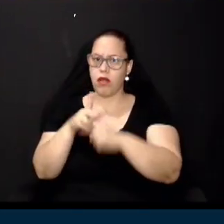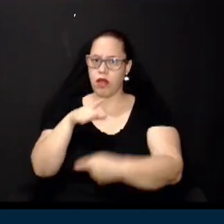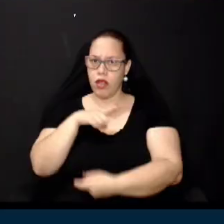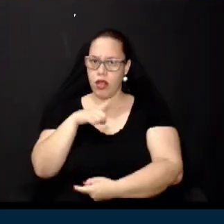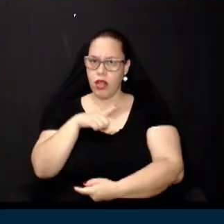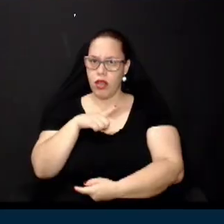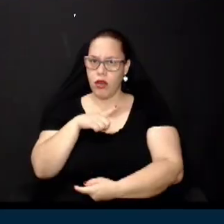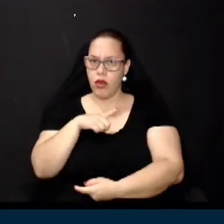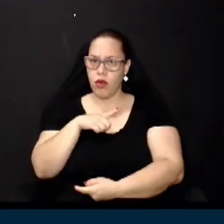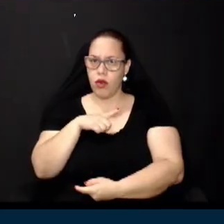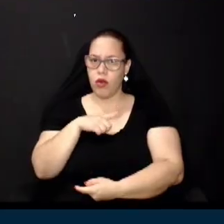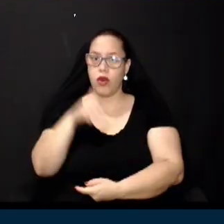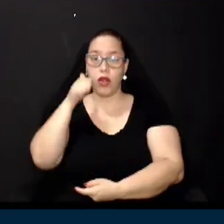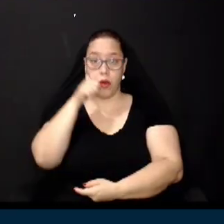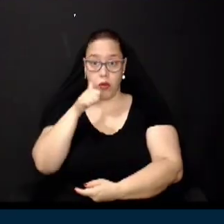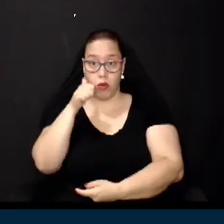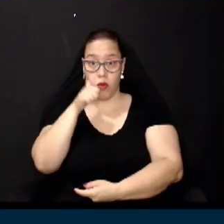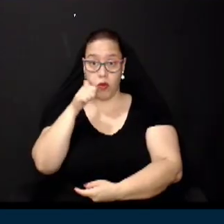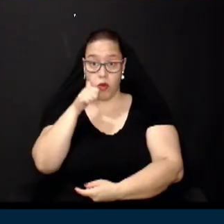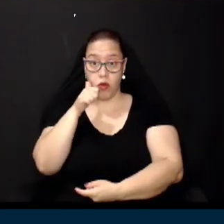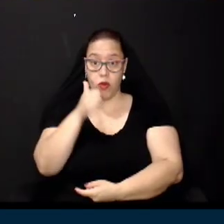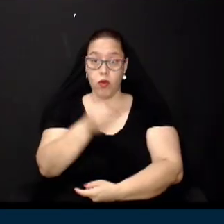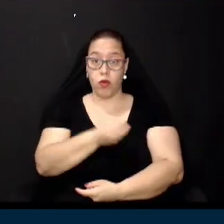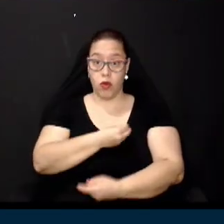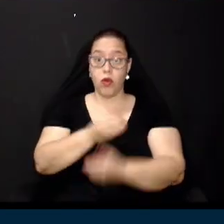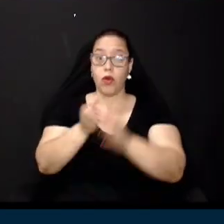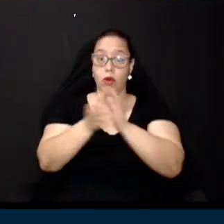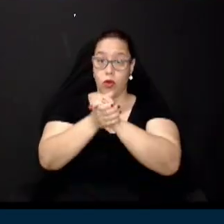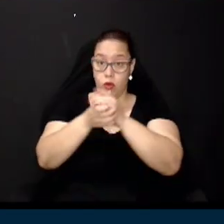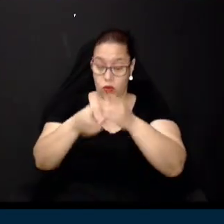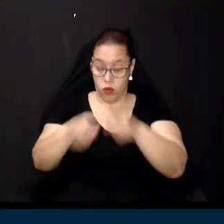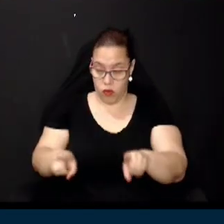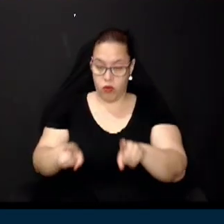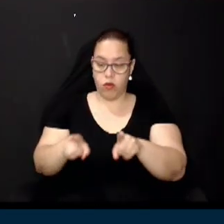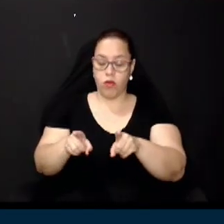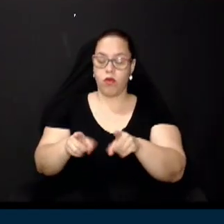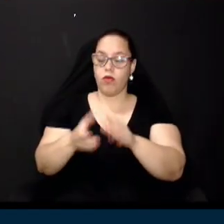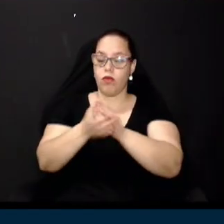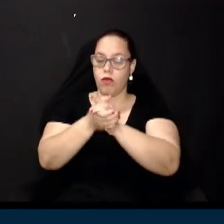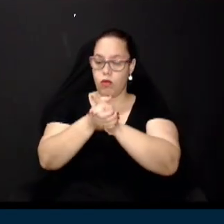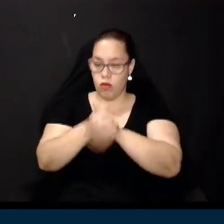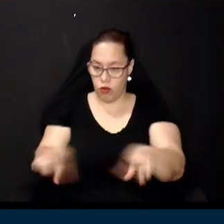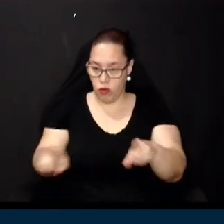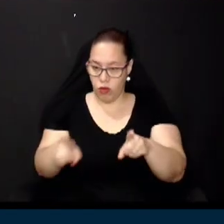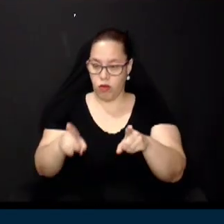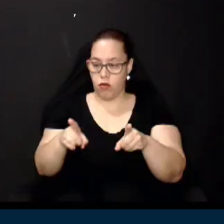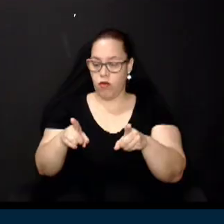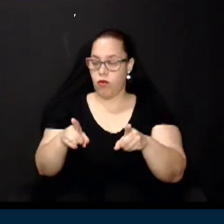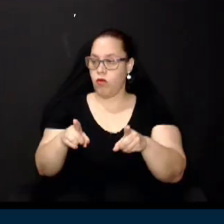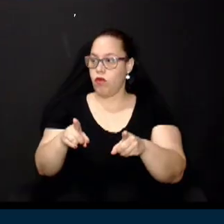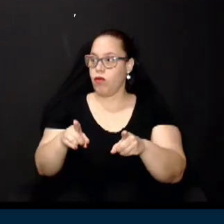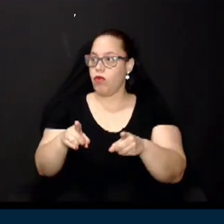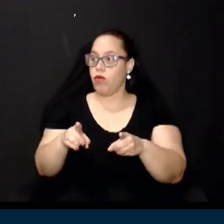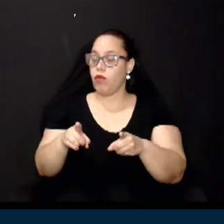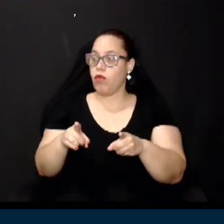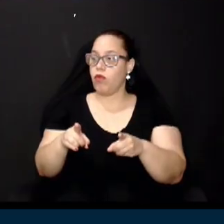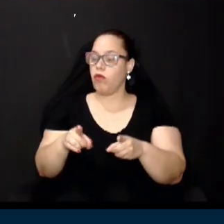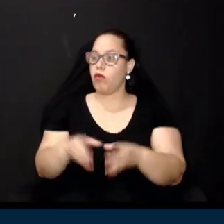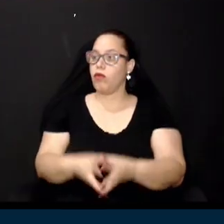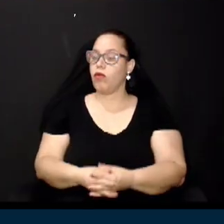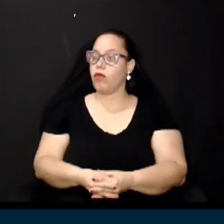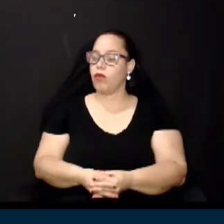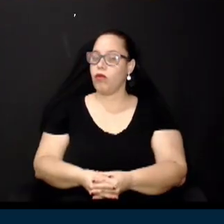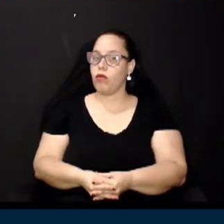De mulheres que passaram pelo divórcio, né? Pela separação, e aí elas vão